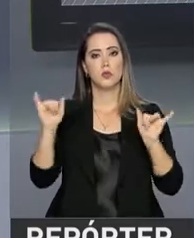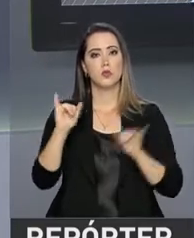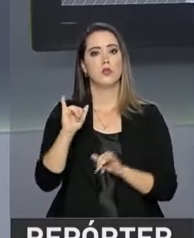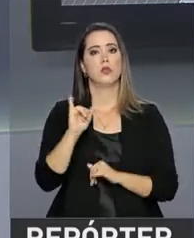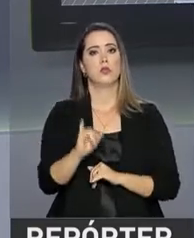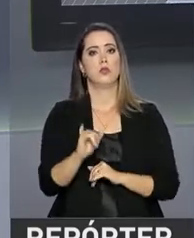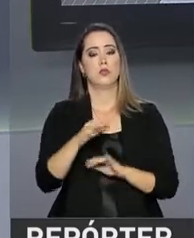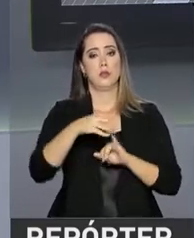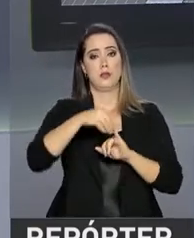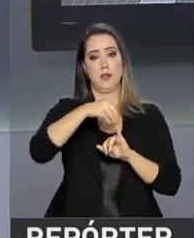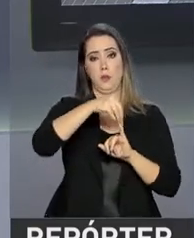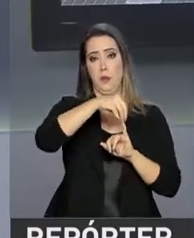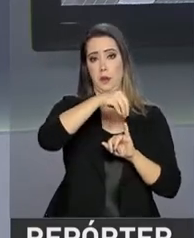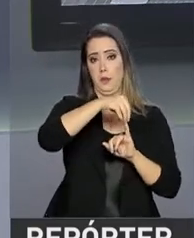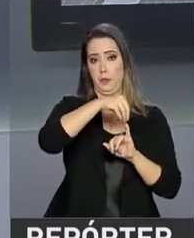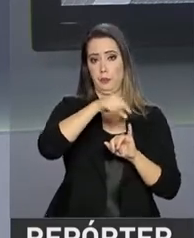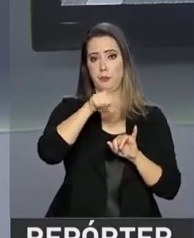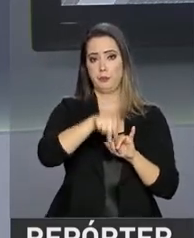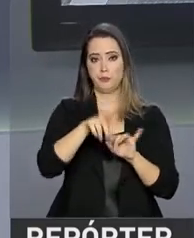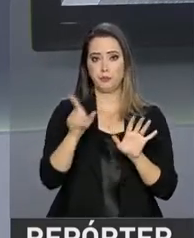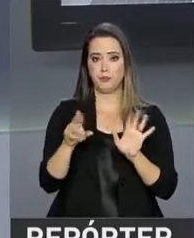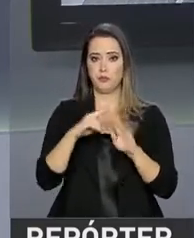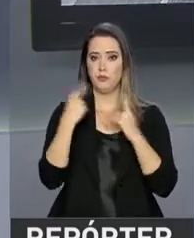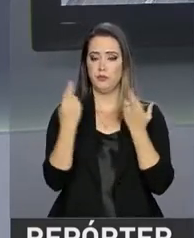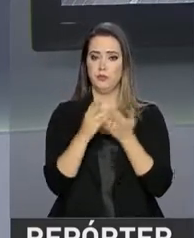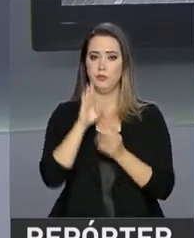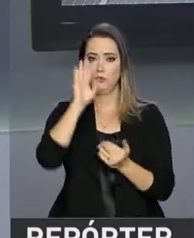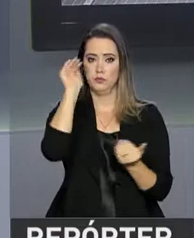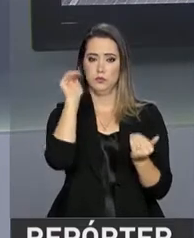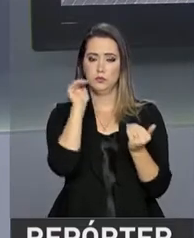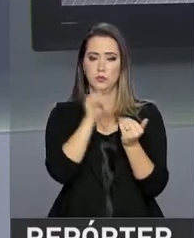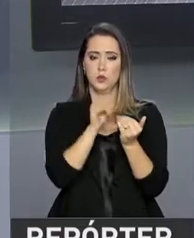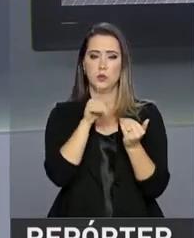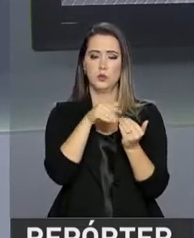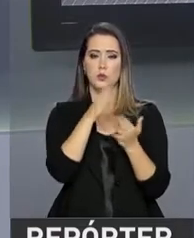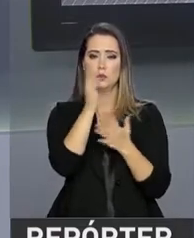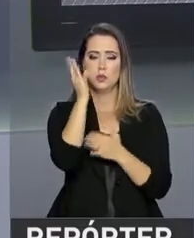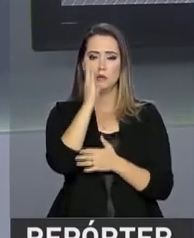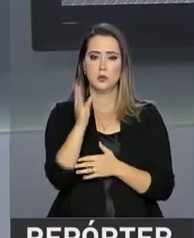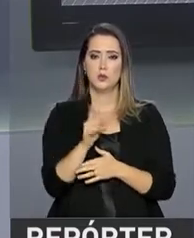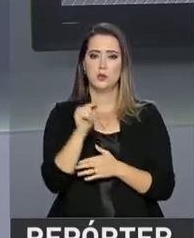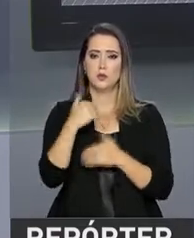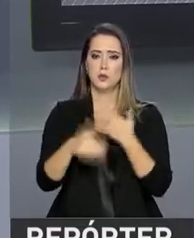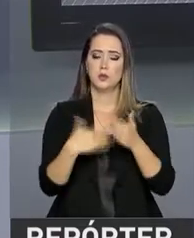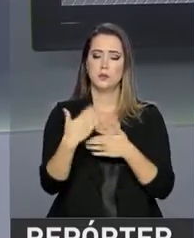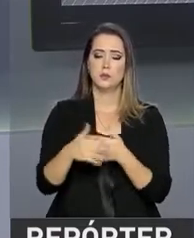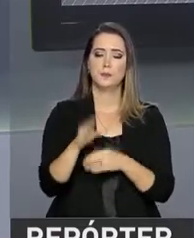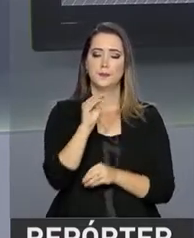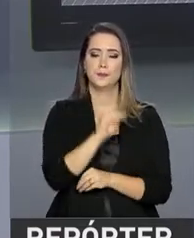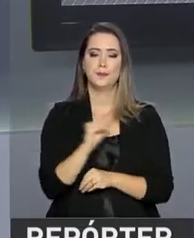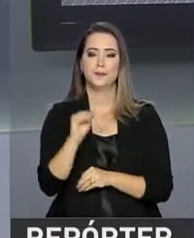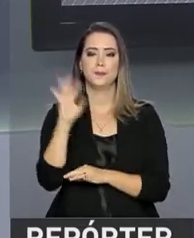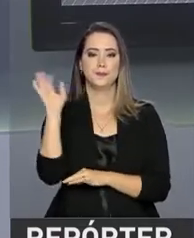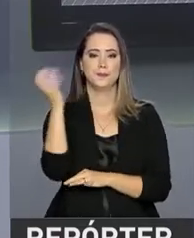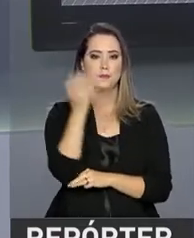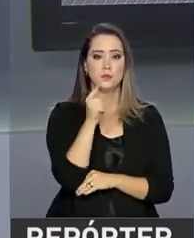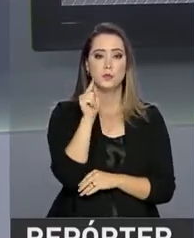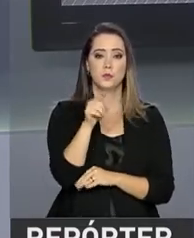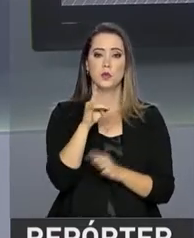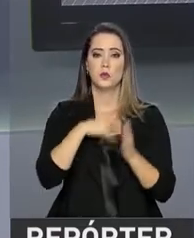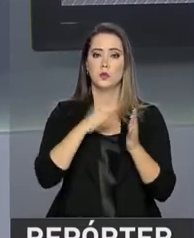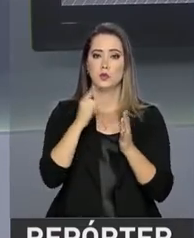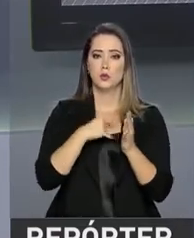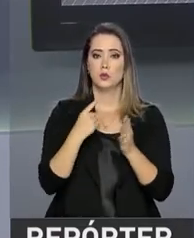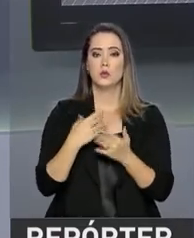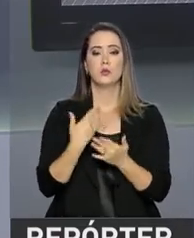pesquisa econômica e aplicada ipea reúne os principais desafios do brasil para o desenvolvimento sustentável no documento